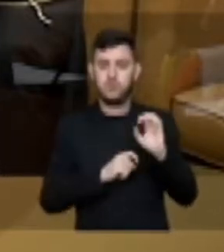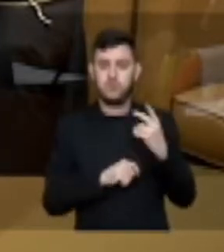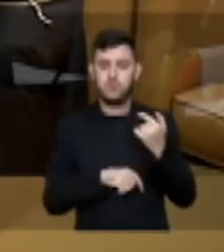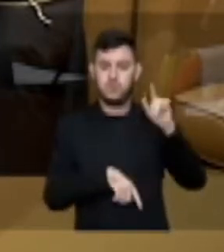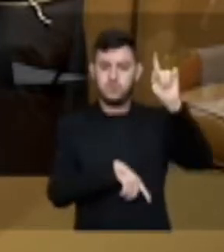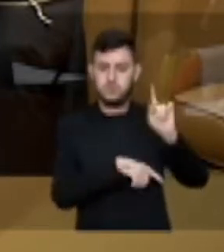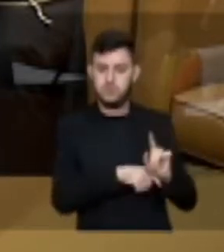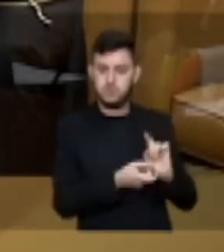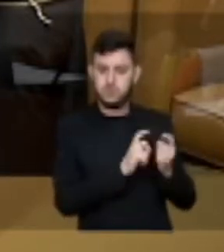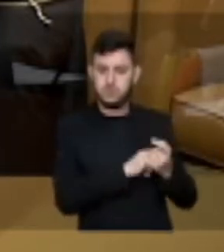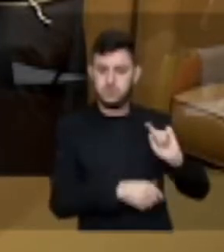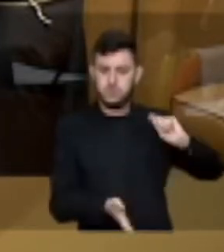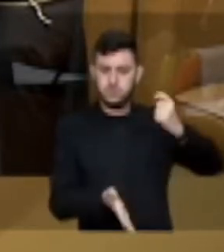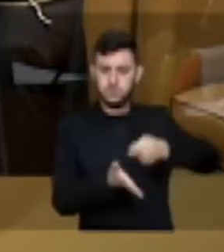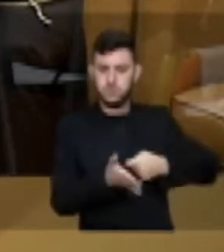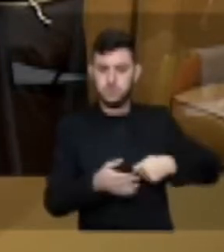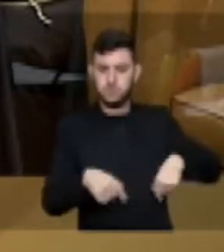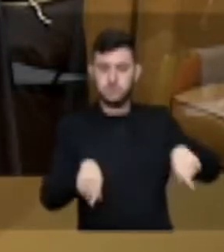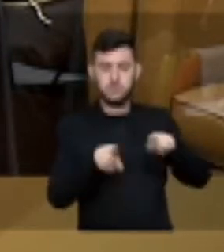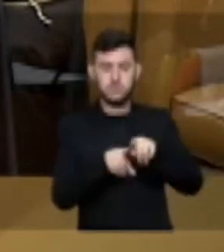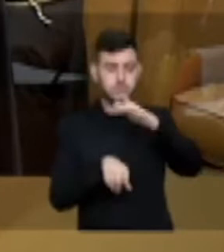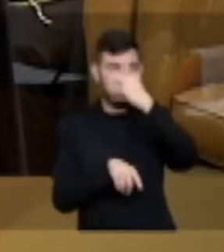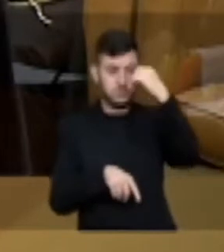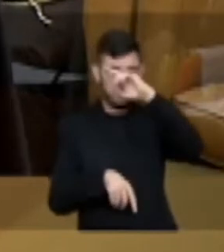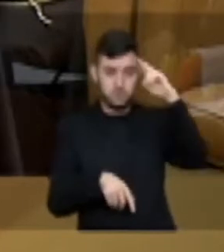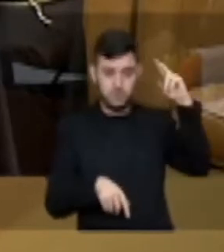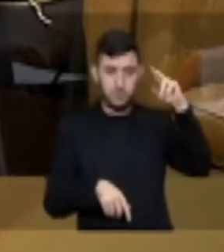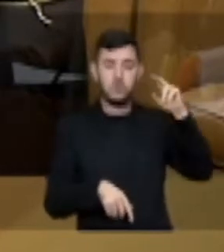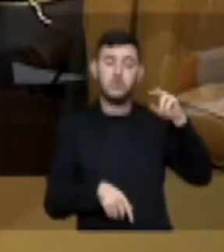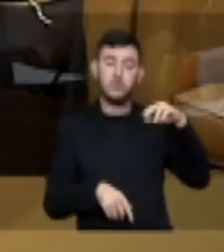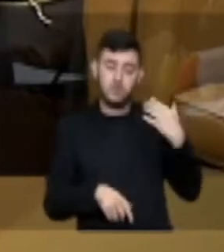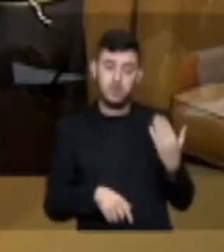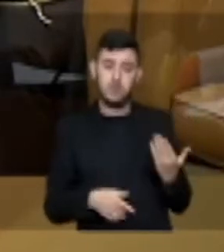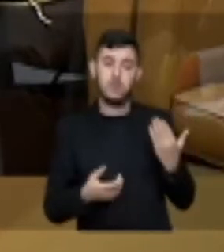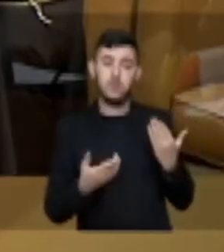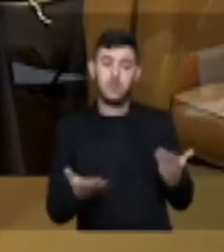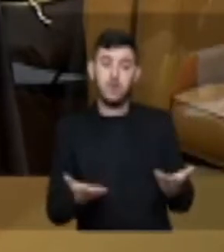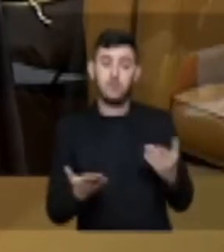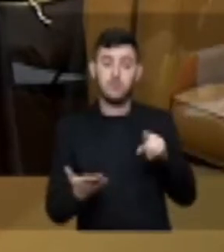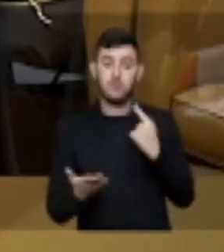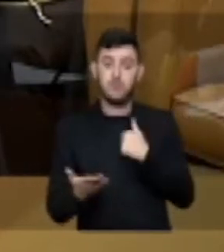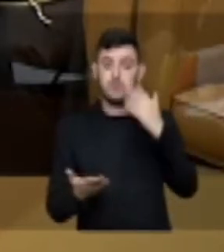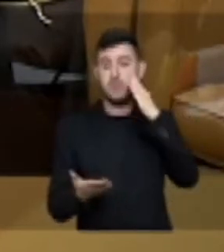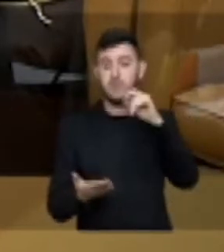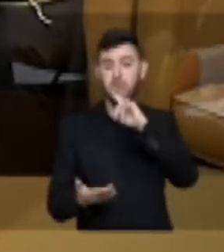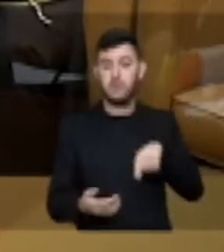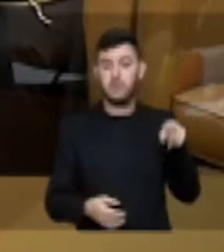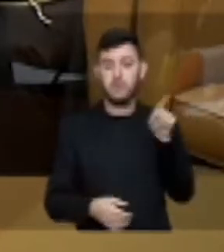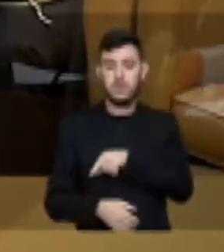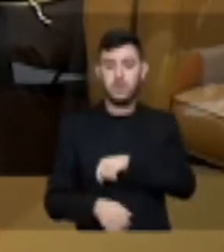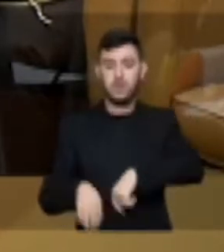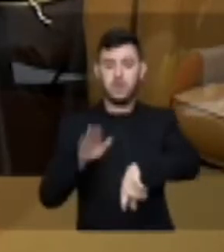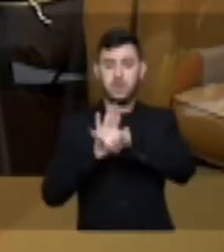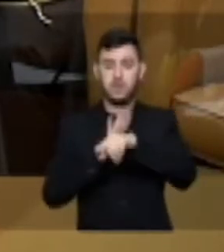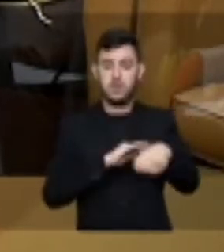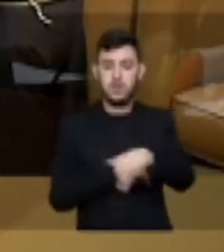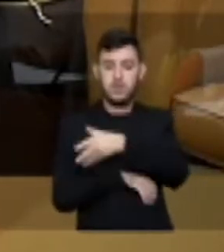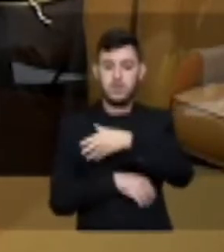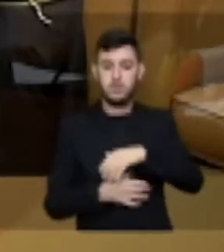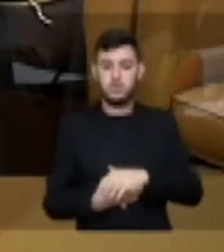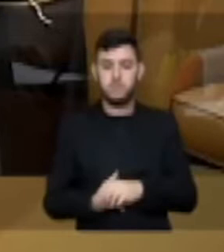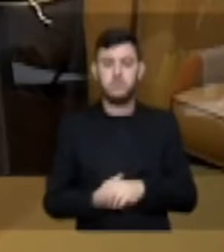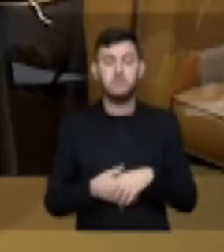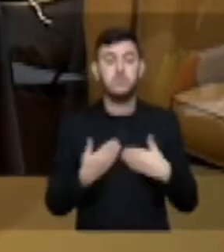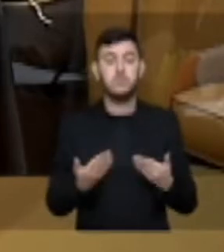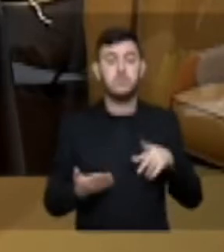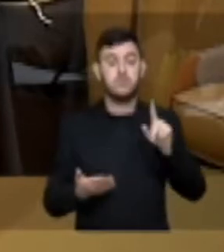ou gerenciais a serem pagos pelo usuário final. Portanto, Isso está absolutamente vedado pela nova legislação. A